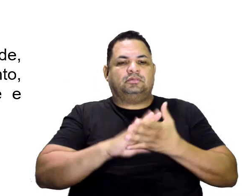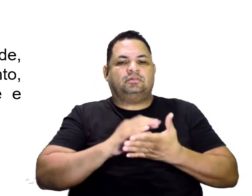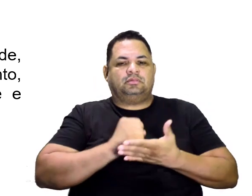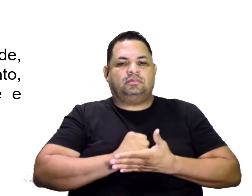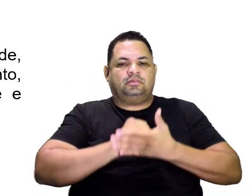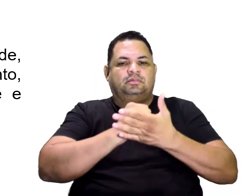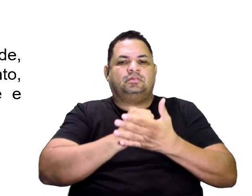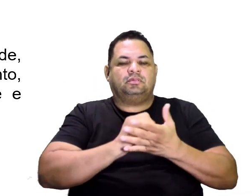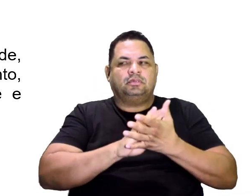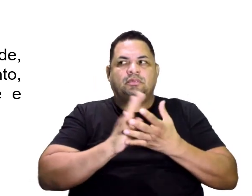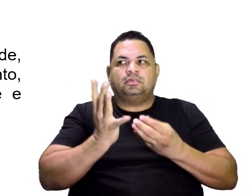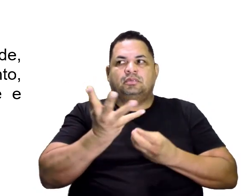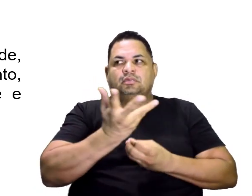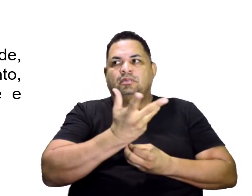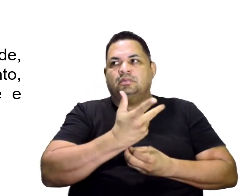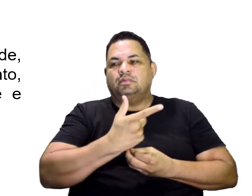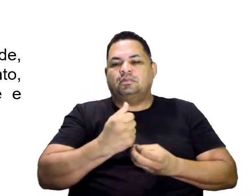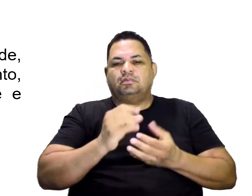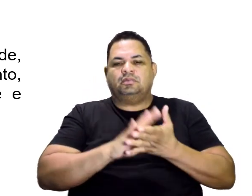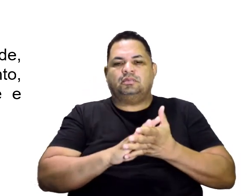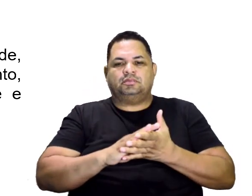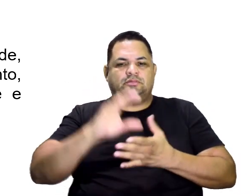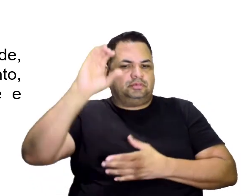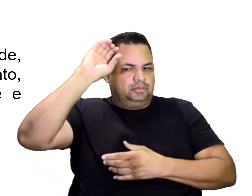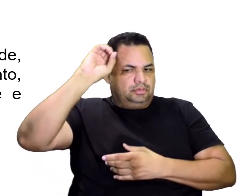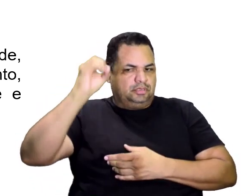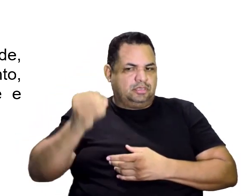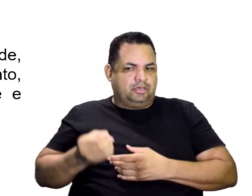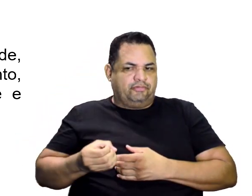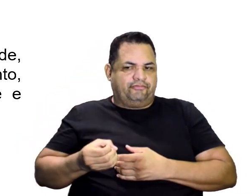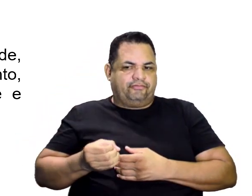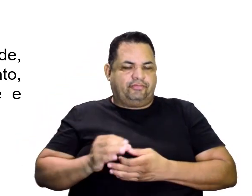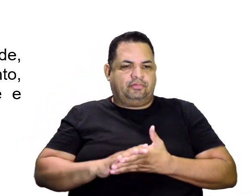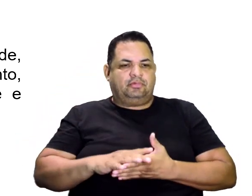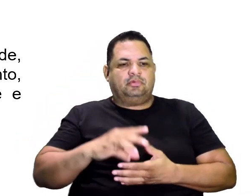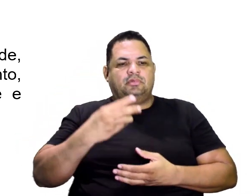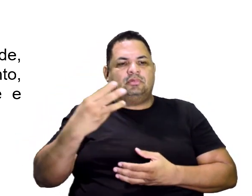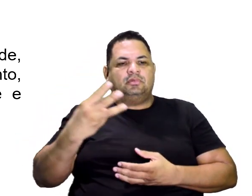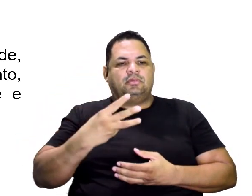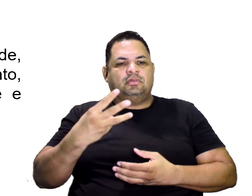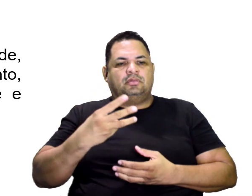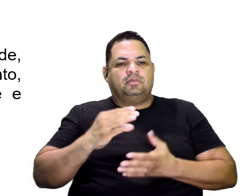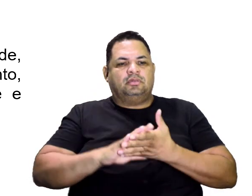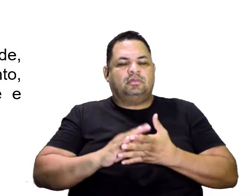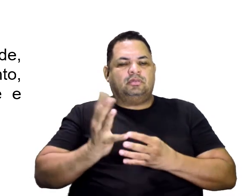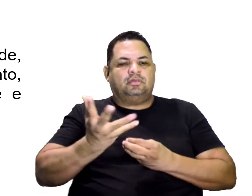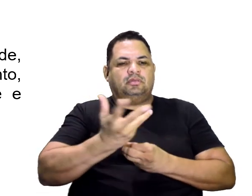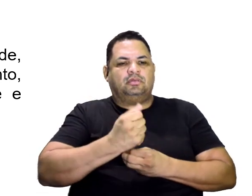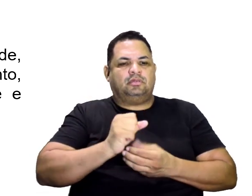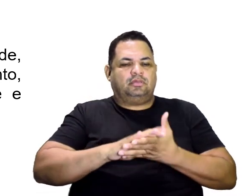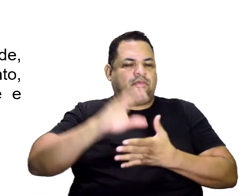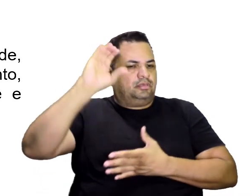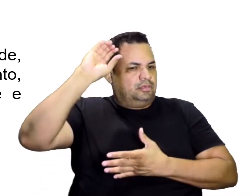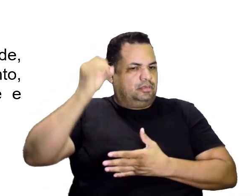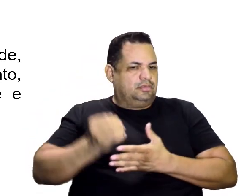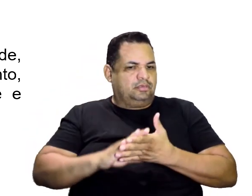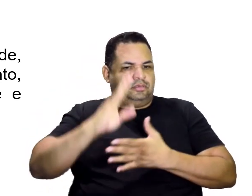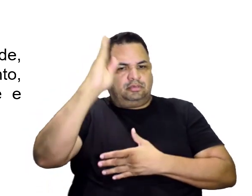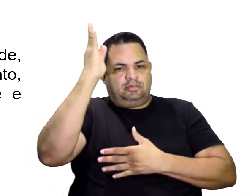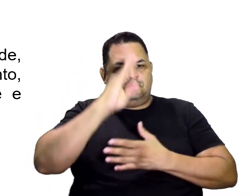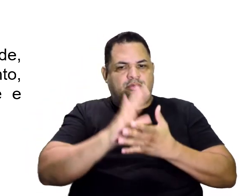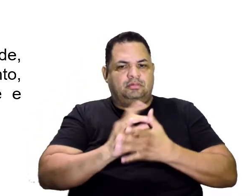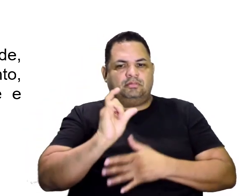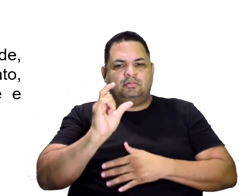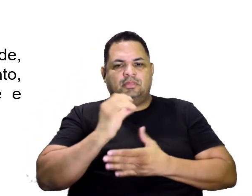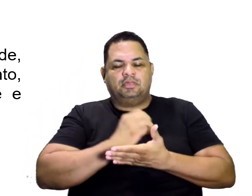fundamentou a arte dita afro. Aqui no 3 nós temos que a arte afro-brasileira é um